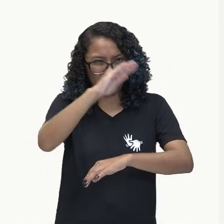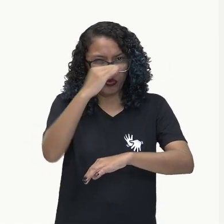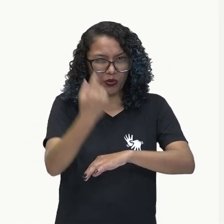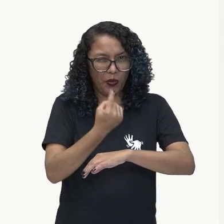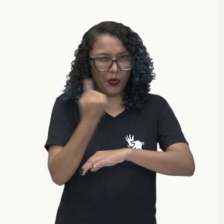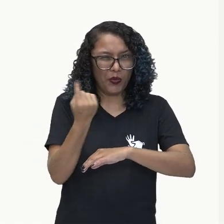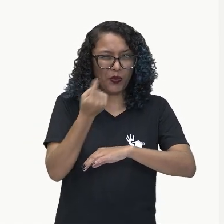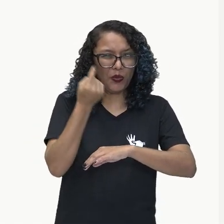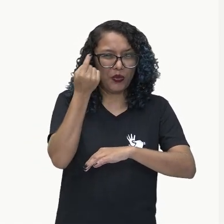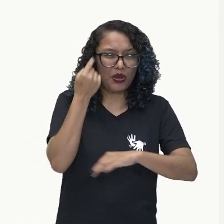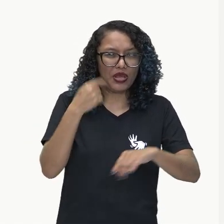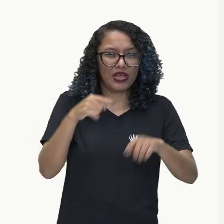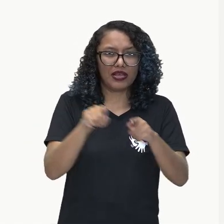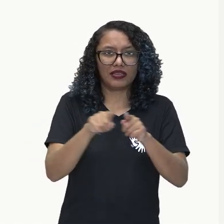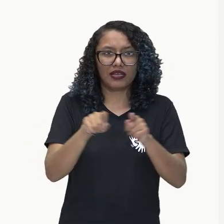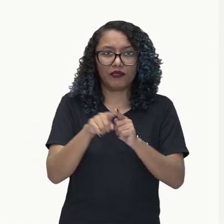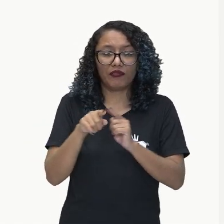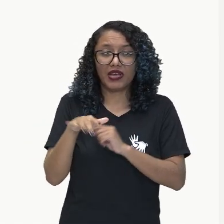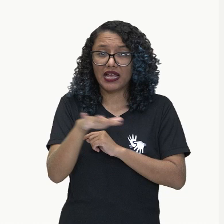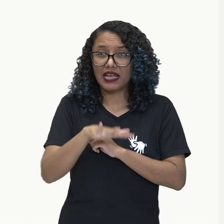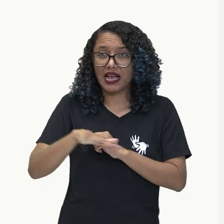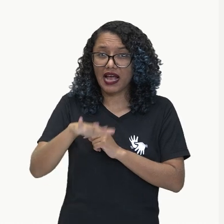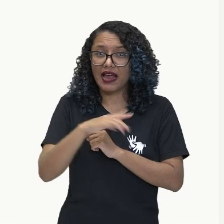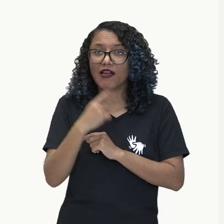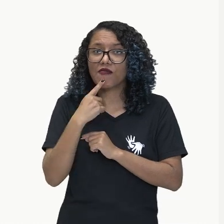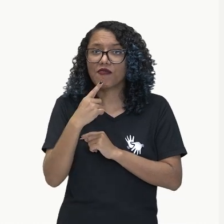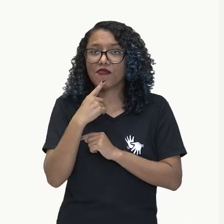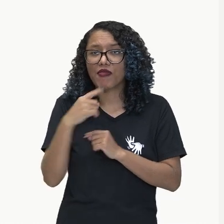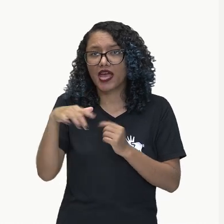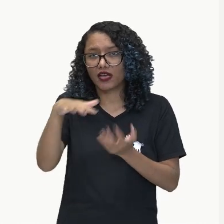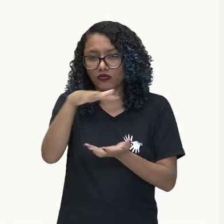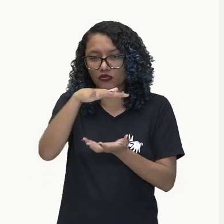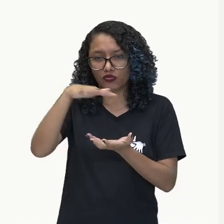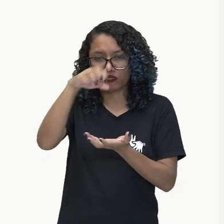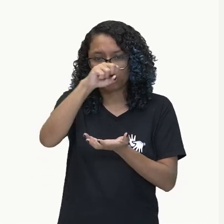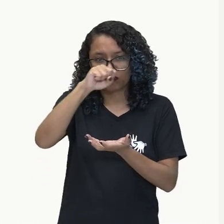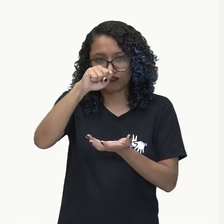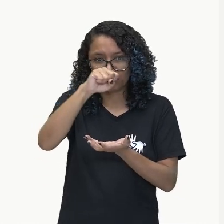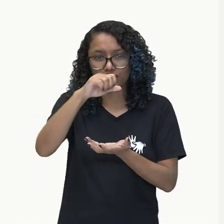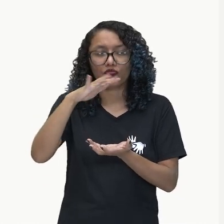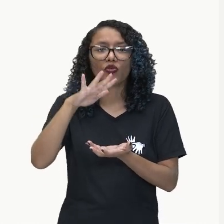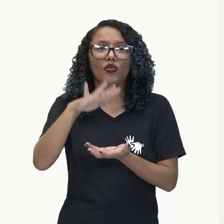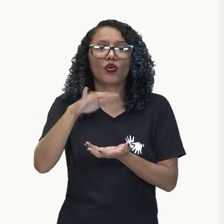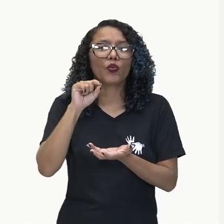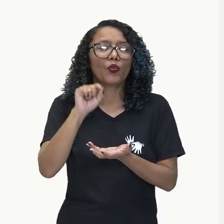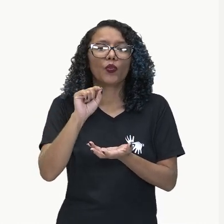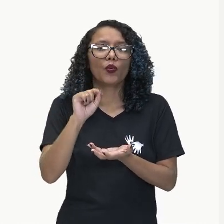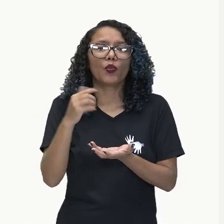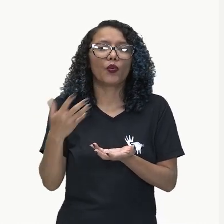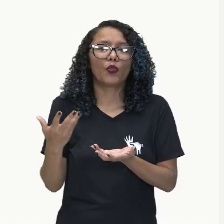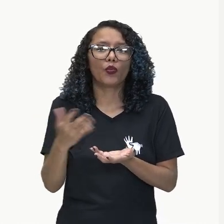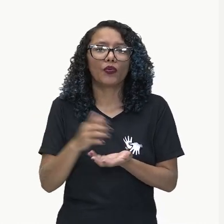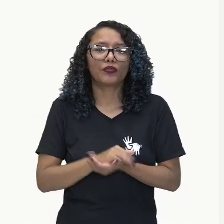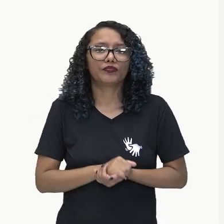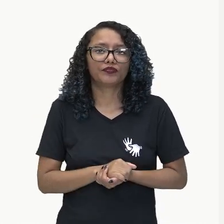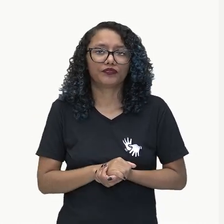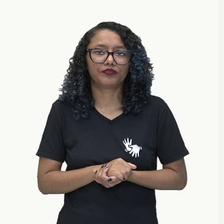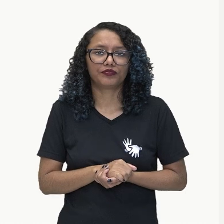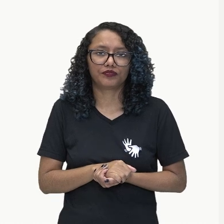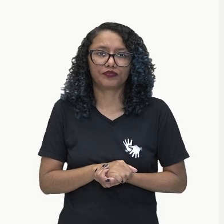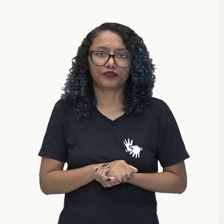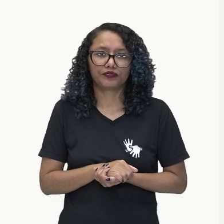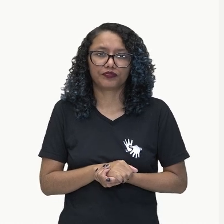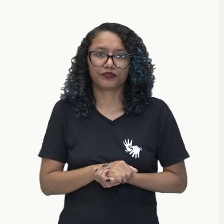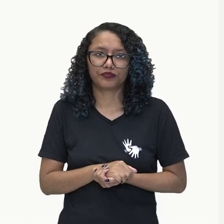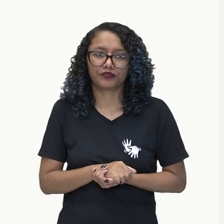mesmo áreas próximas às regiões polares, gente, então a gente vai verificar que essas regiões de